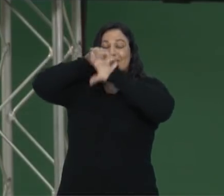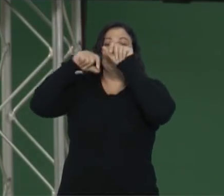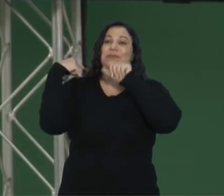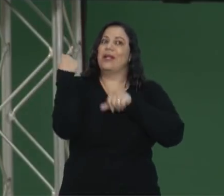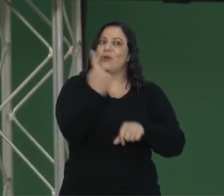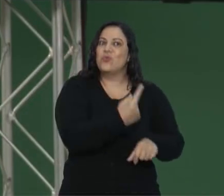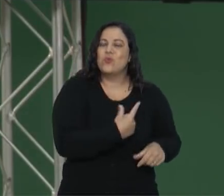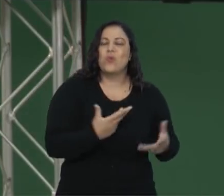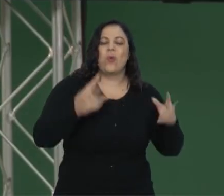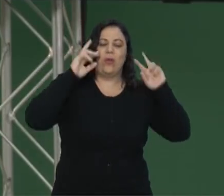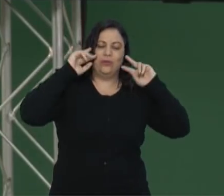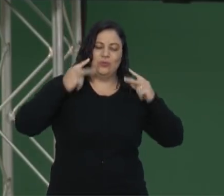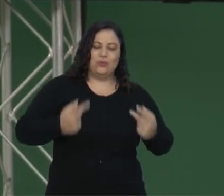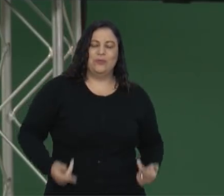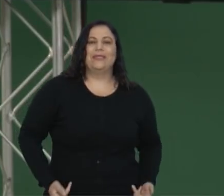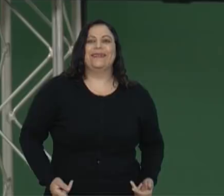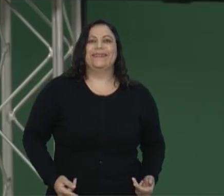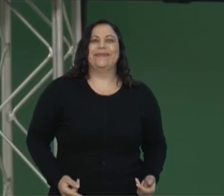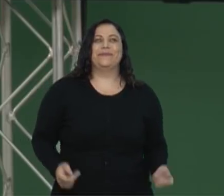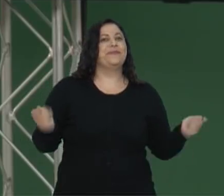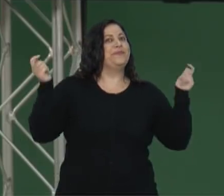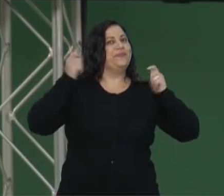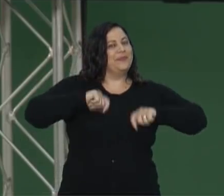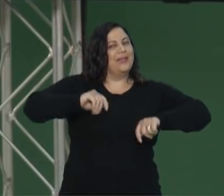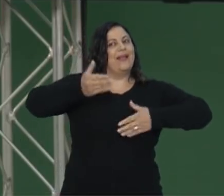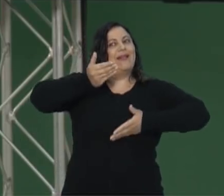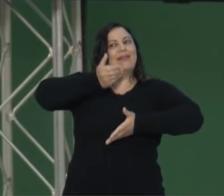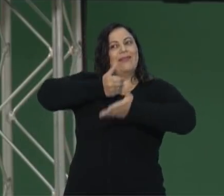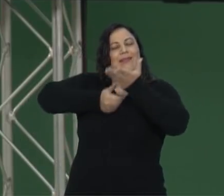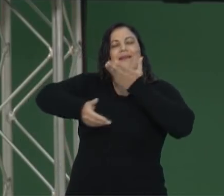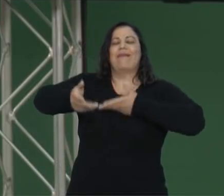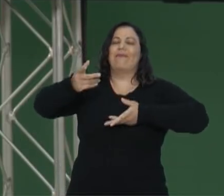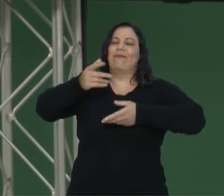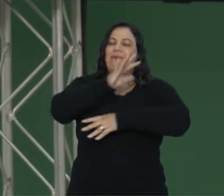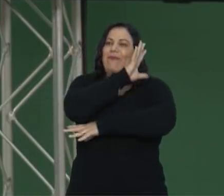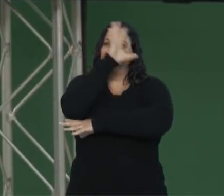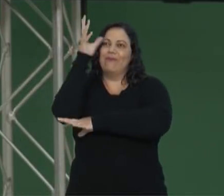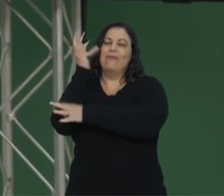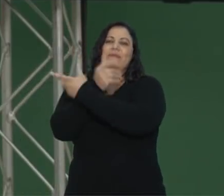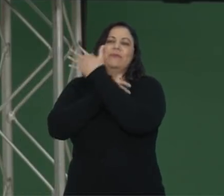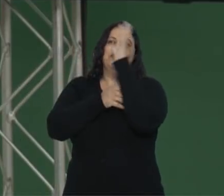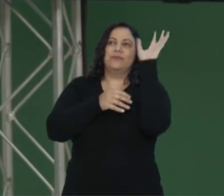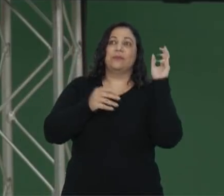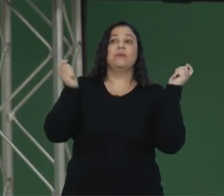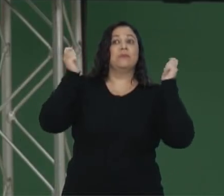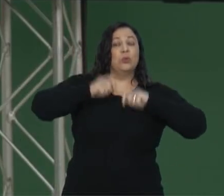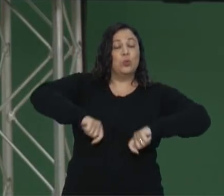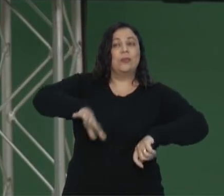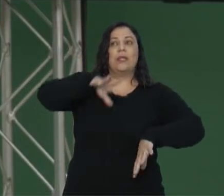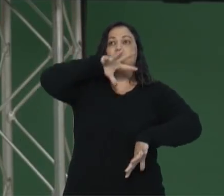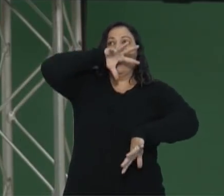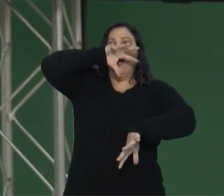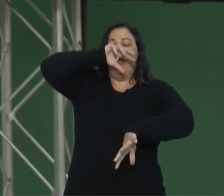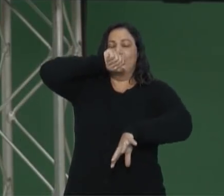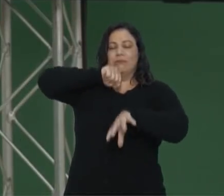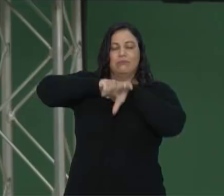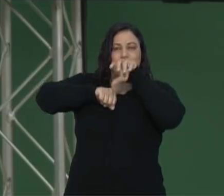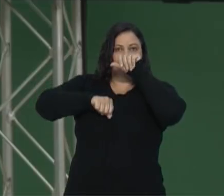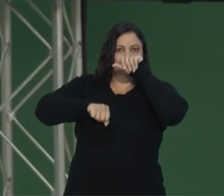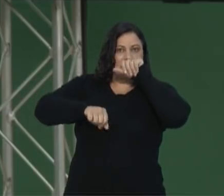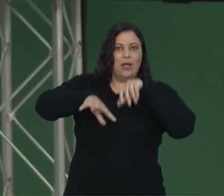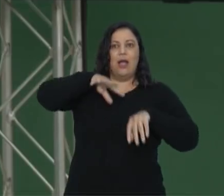ela devolve para a natureza esse oxigênio e nós podemos respirar. Perceberam, então, como acontece